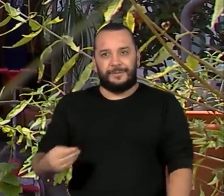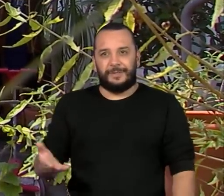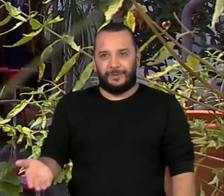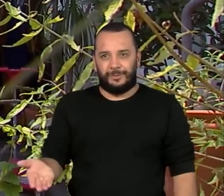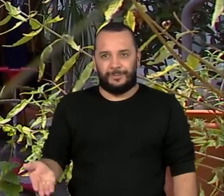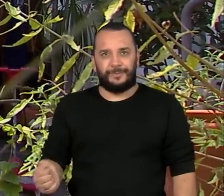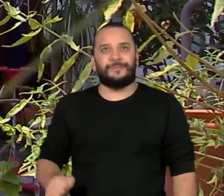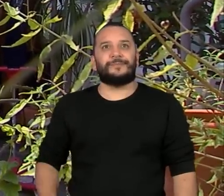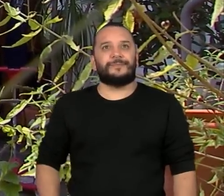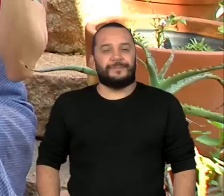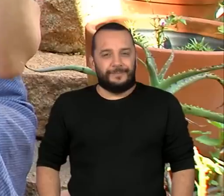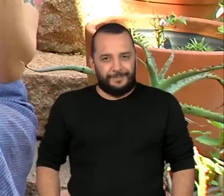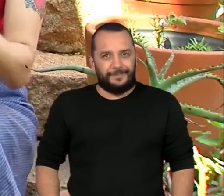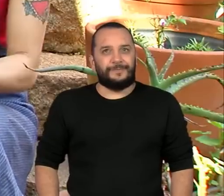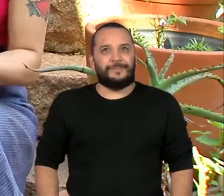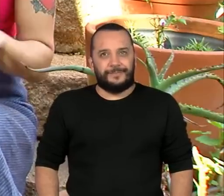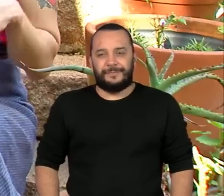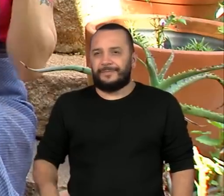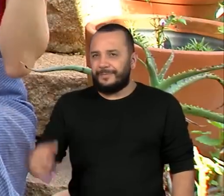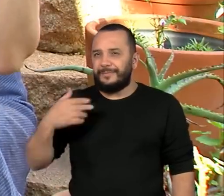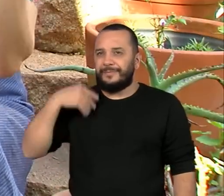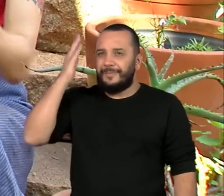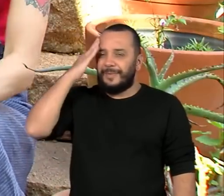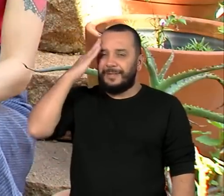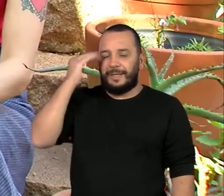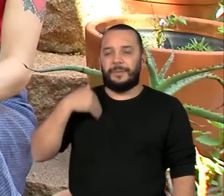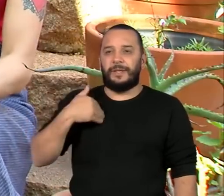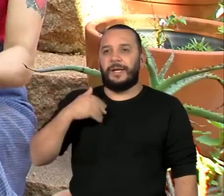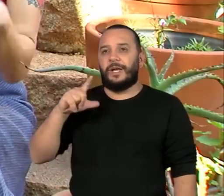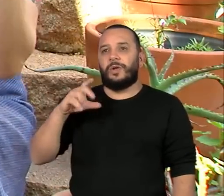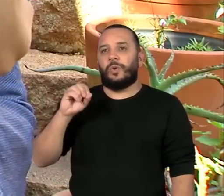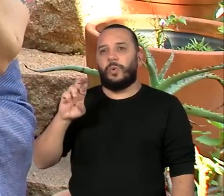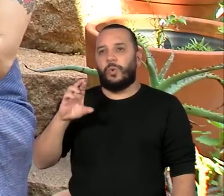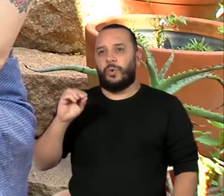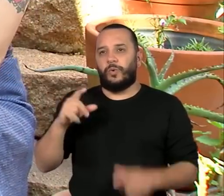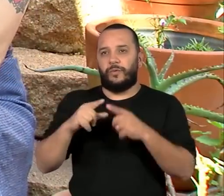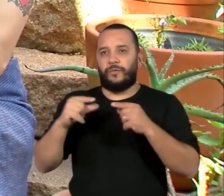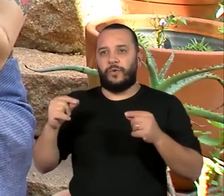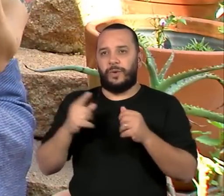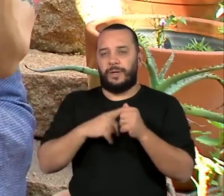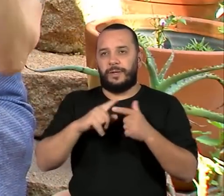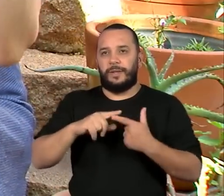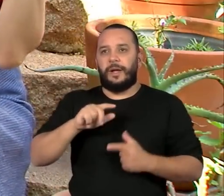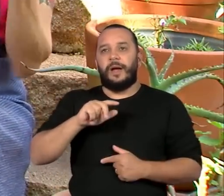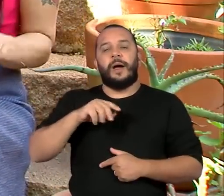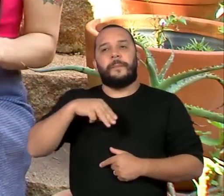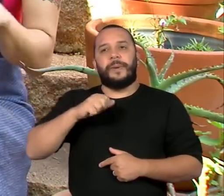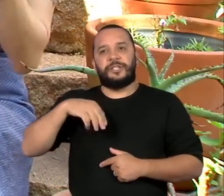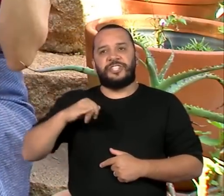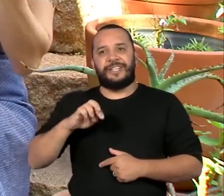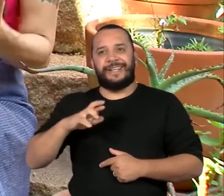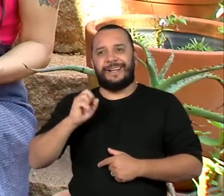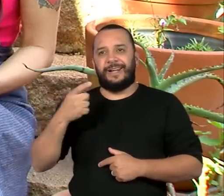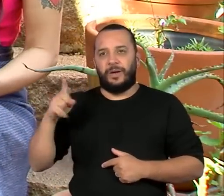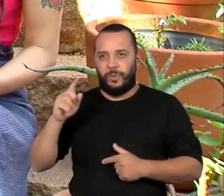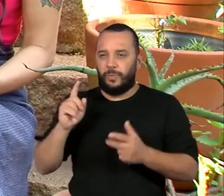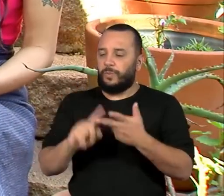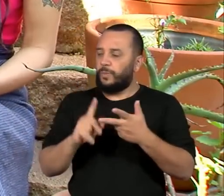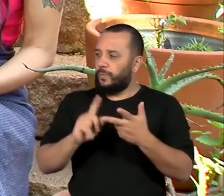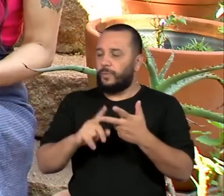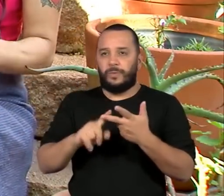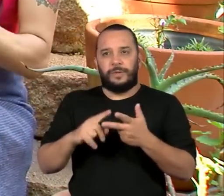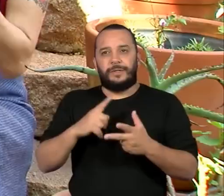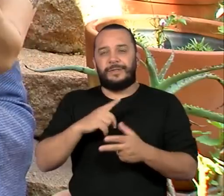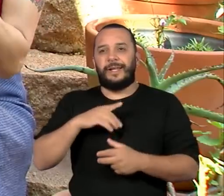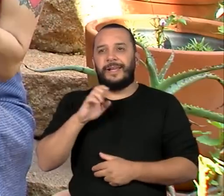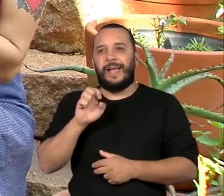crianças. Ele sabe o que é louro, ele mesmo pega o manjericão, ele gosta de suco de erva doce, ele vem no jardim, ele corta a erva doce,